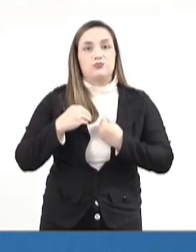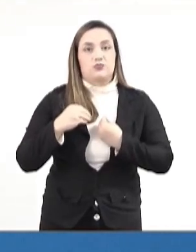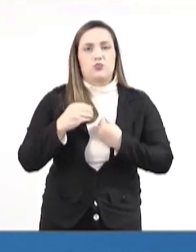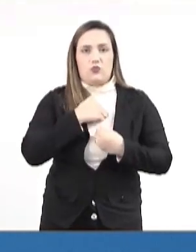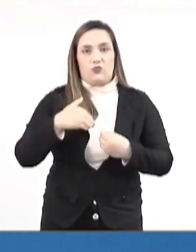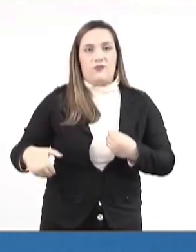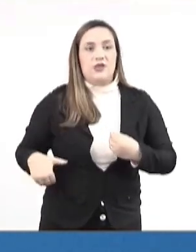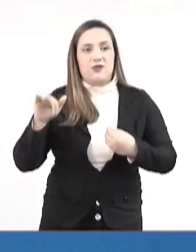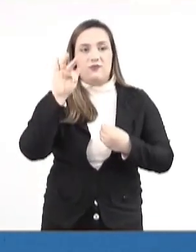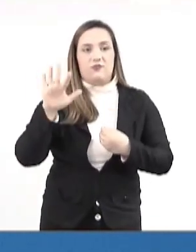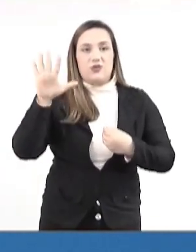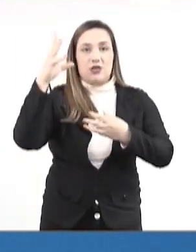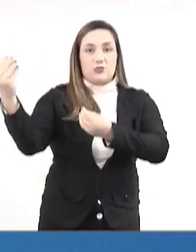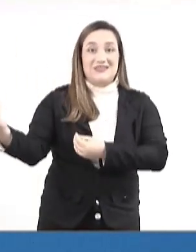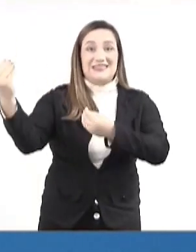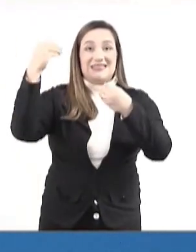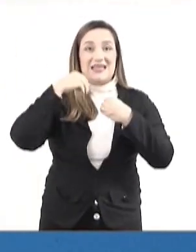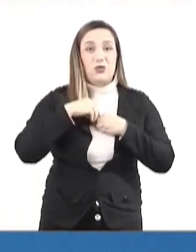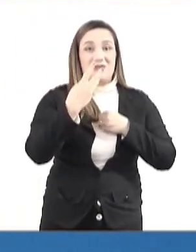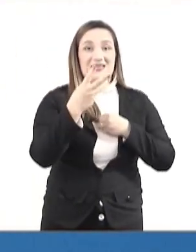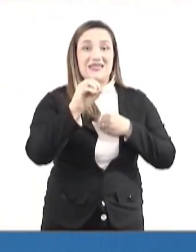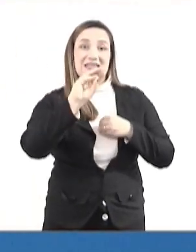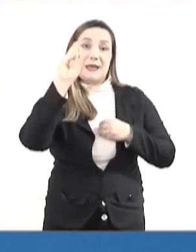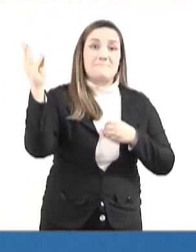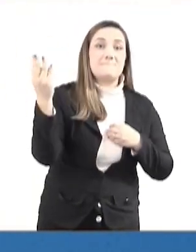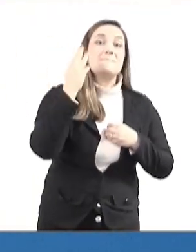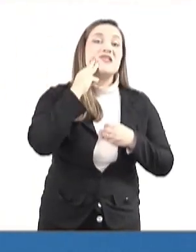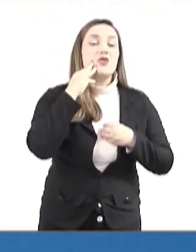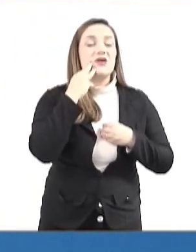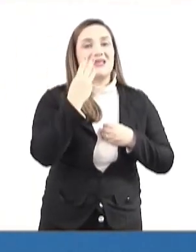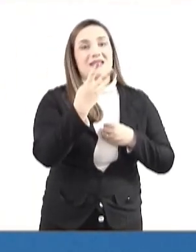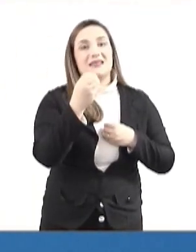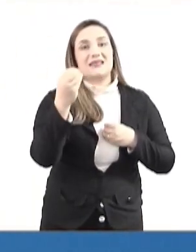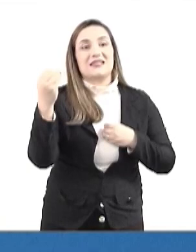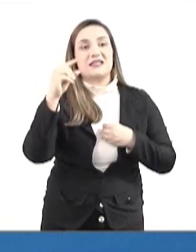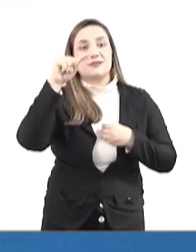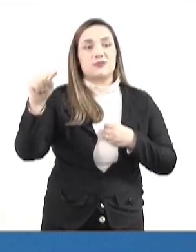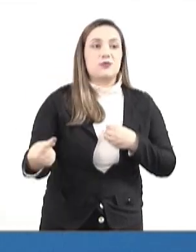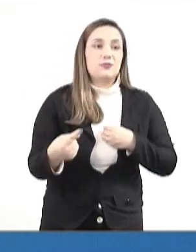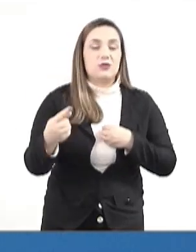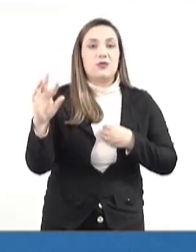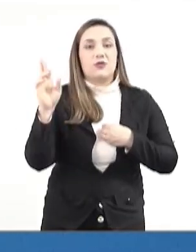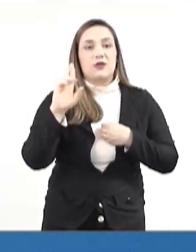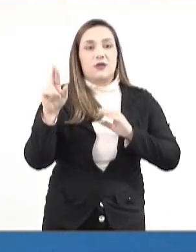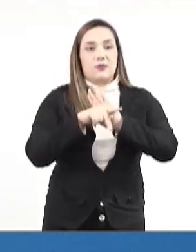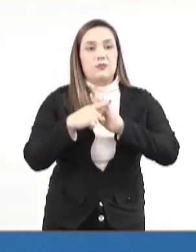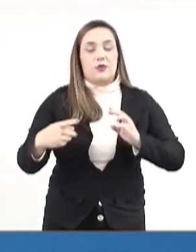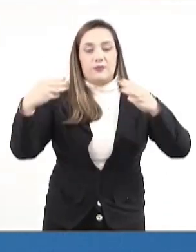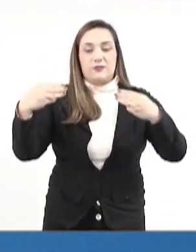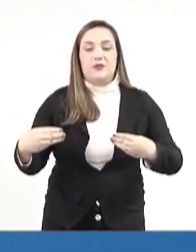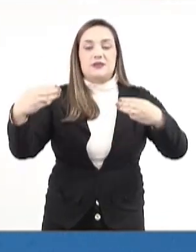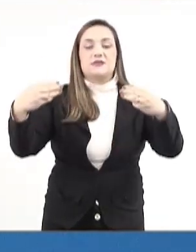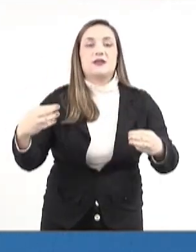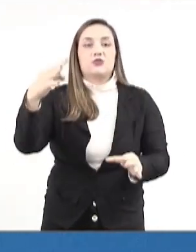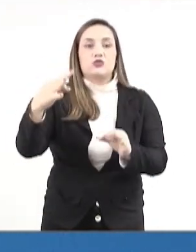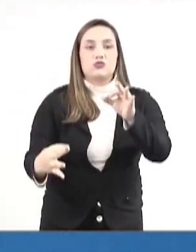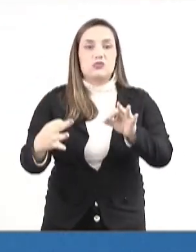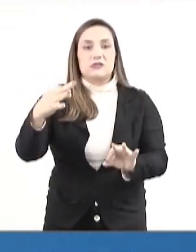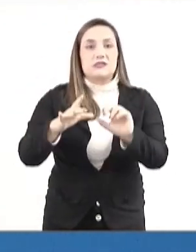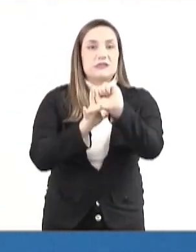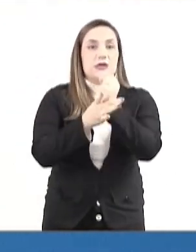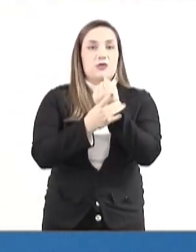federal, 30 milhões e 300 mil reais do Ministério da Justiça e Segurança